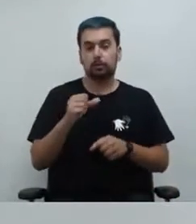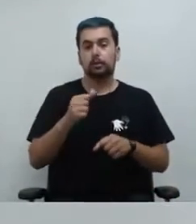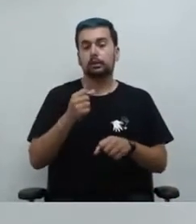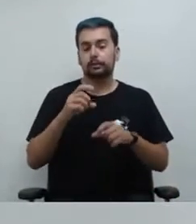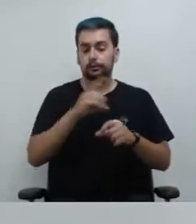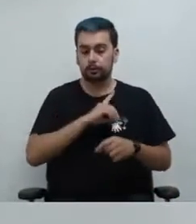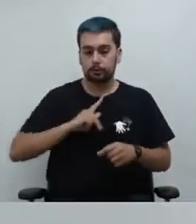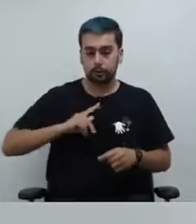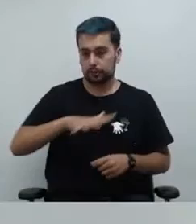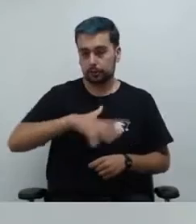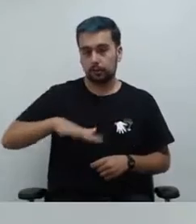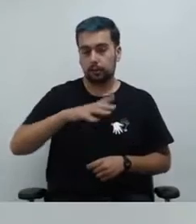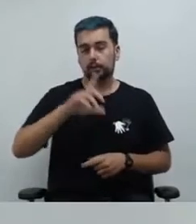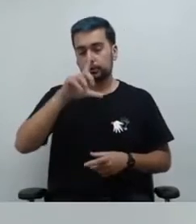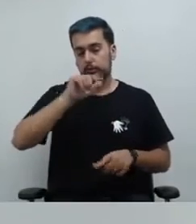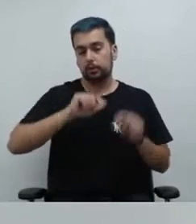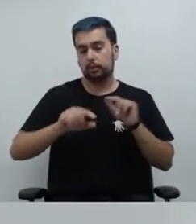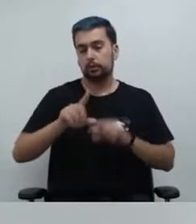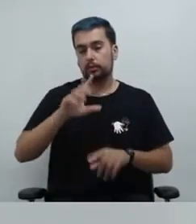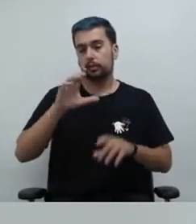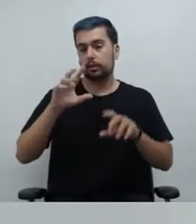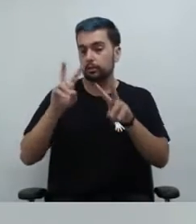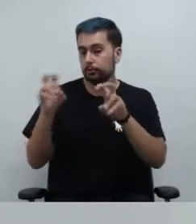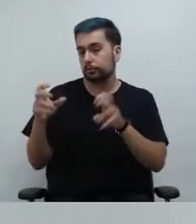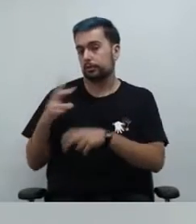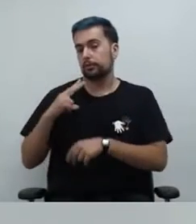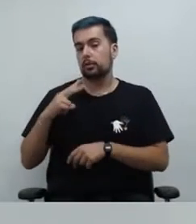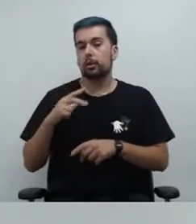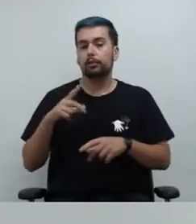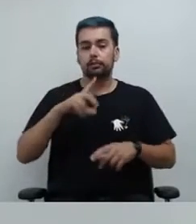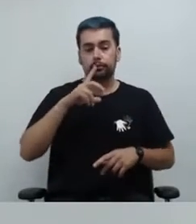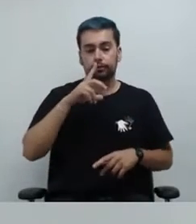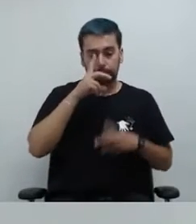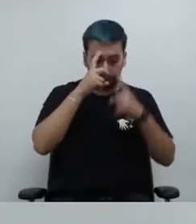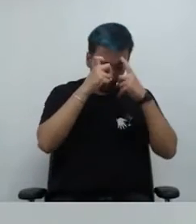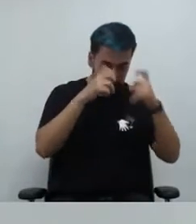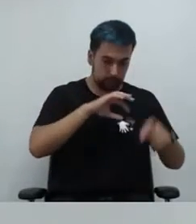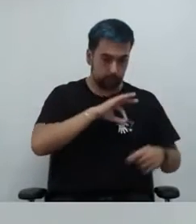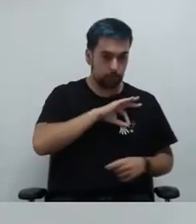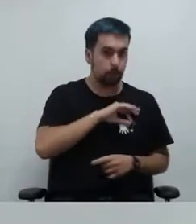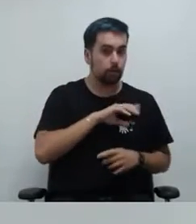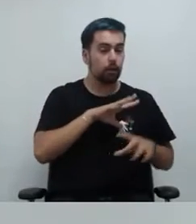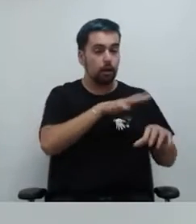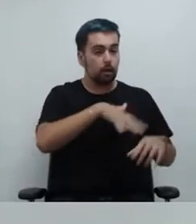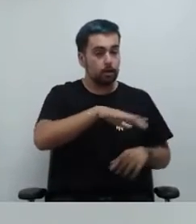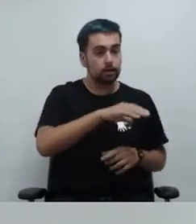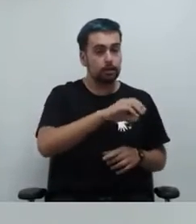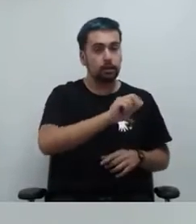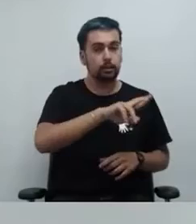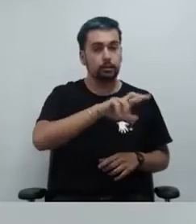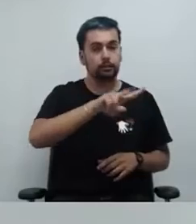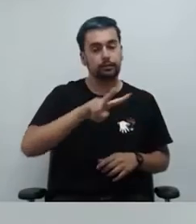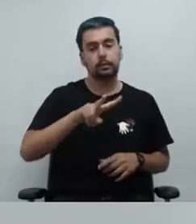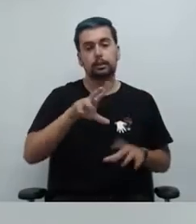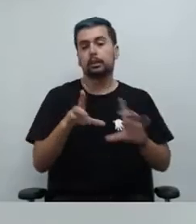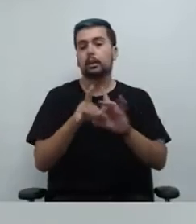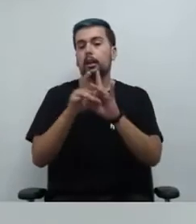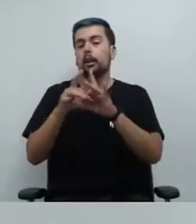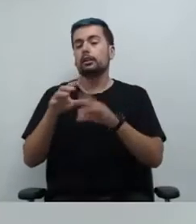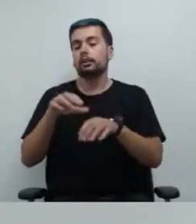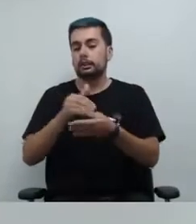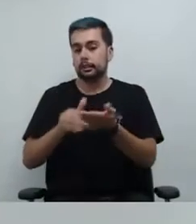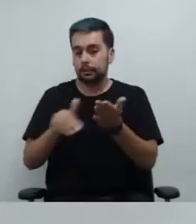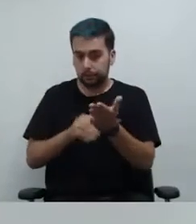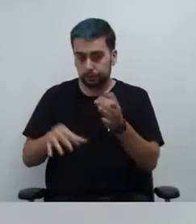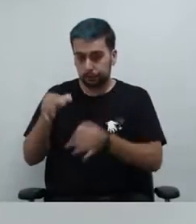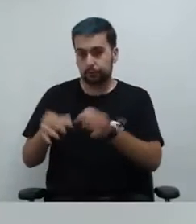Geral decidiu que os casos individuais de violência policial fossem atendidos no âmbito do CRAV, então ligado à Secretaria da Justiça. A nossa